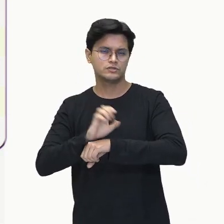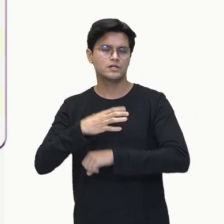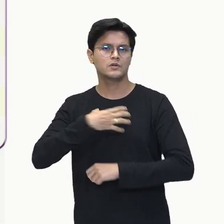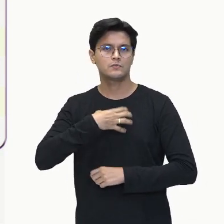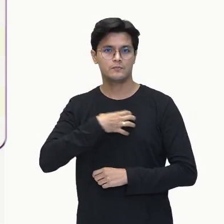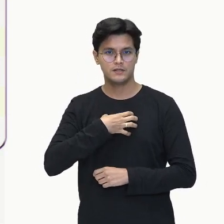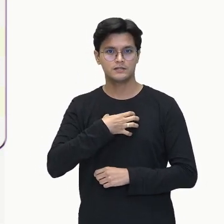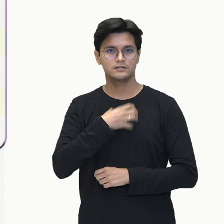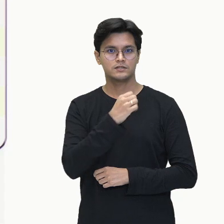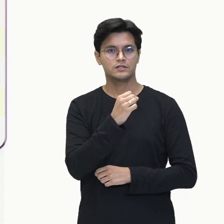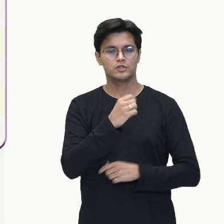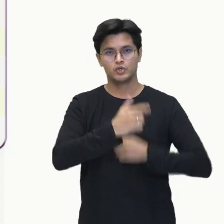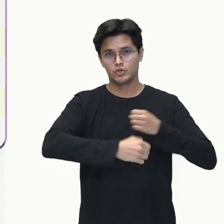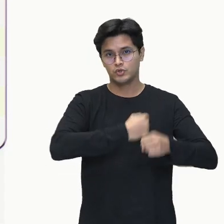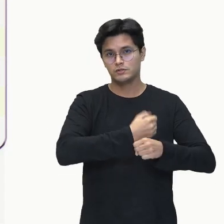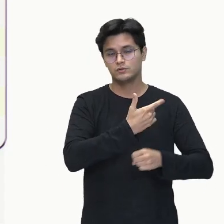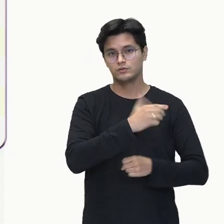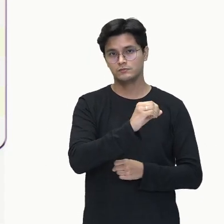88,8 em 2022,